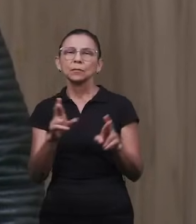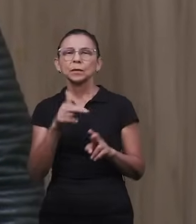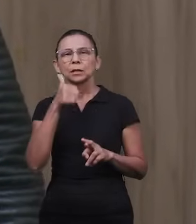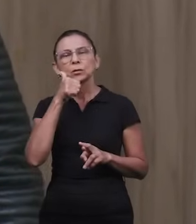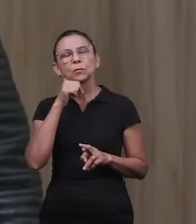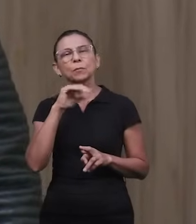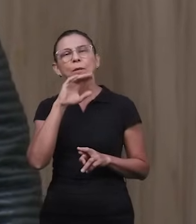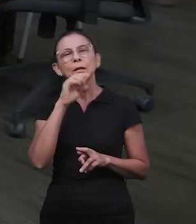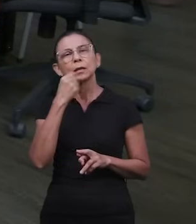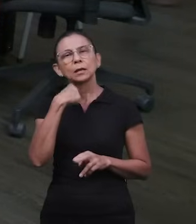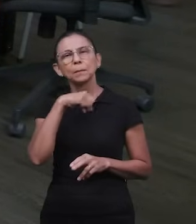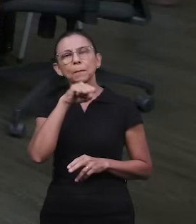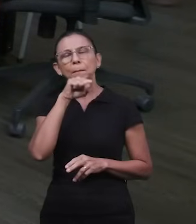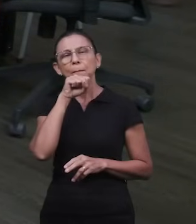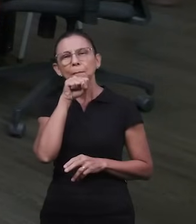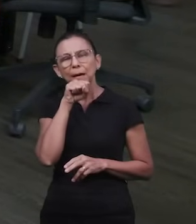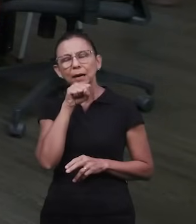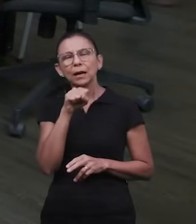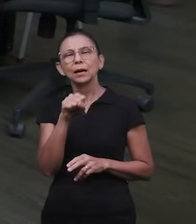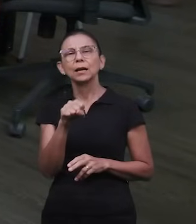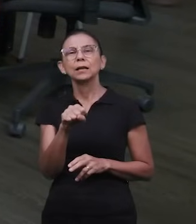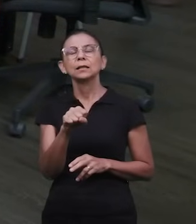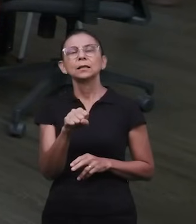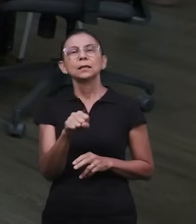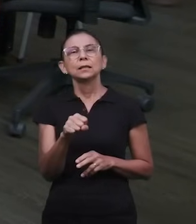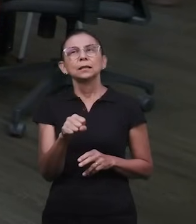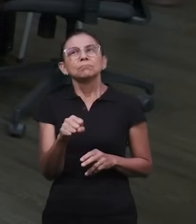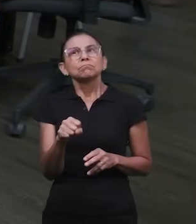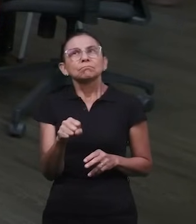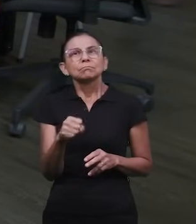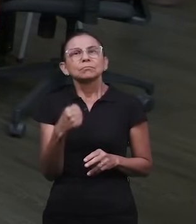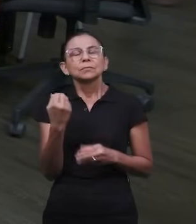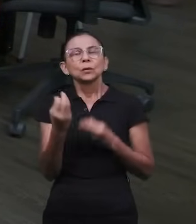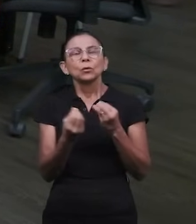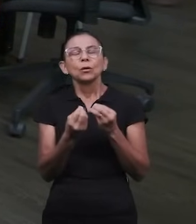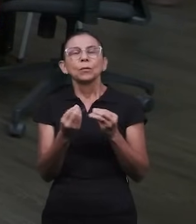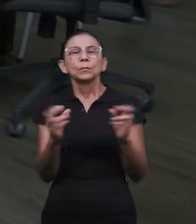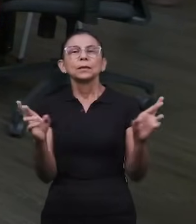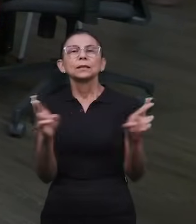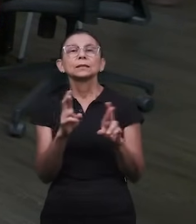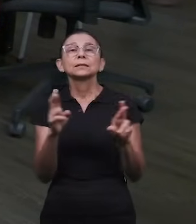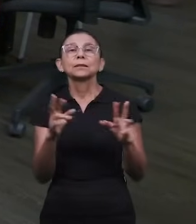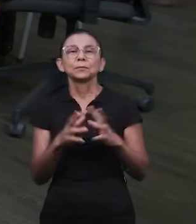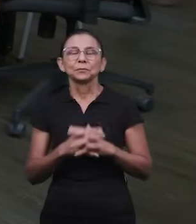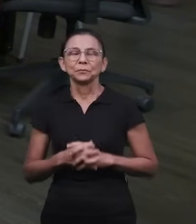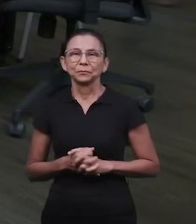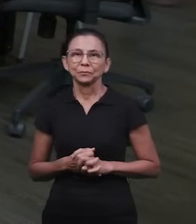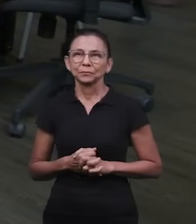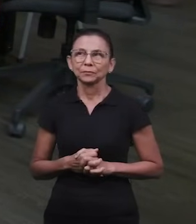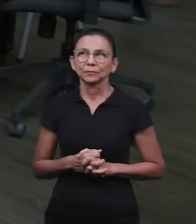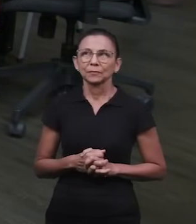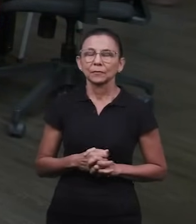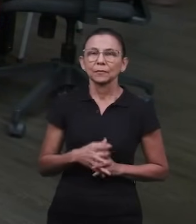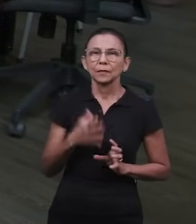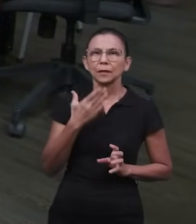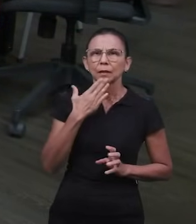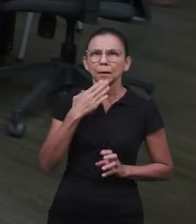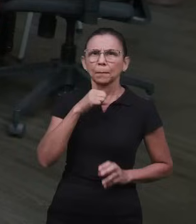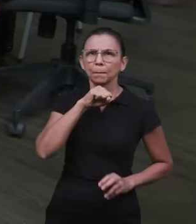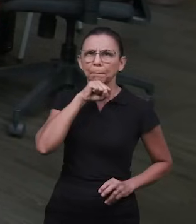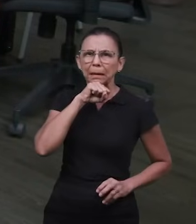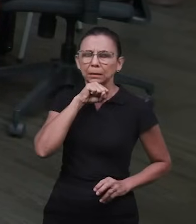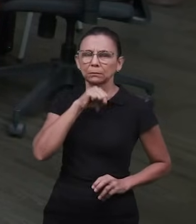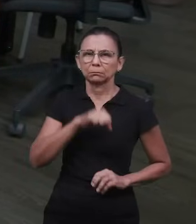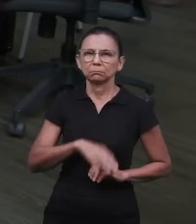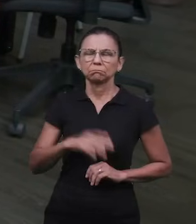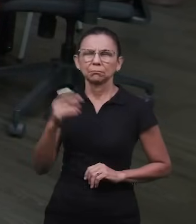sobre isso? Essa pergunta é importante, porque quando você fala pai, uma vez eu tive uma conversa com, muito